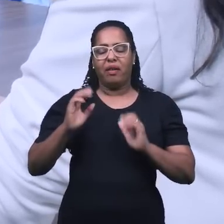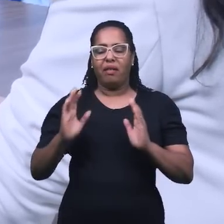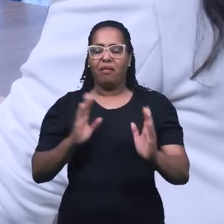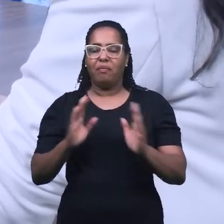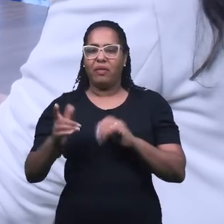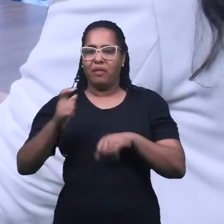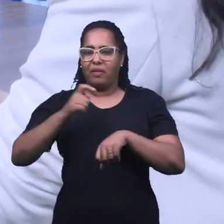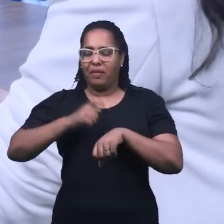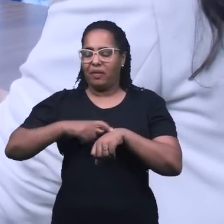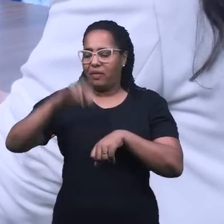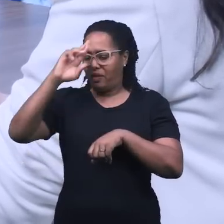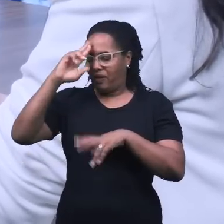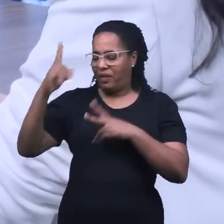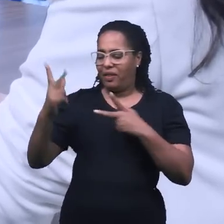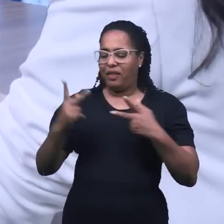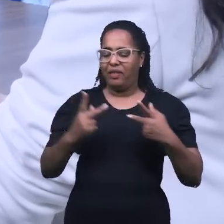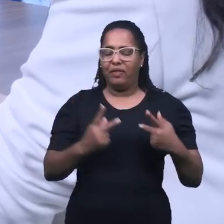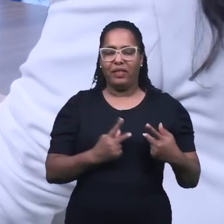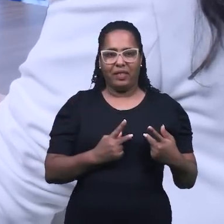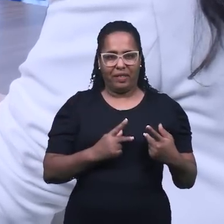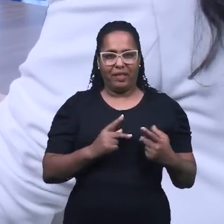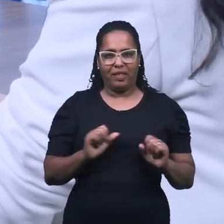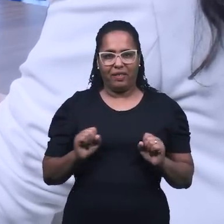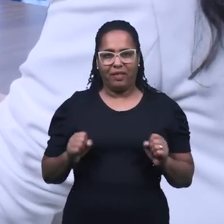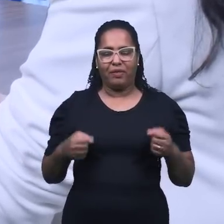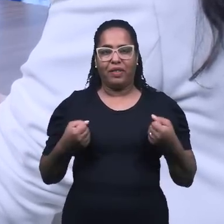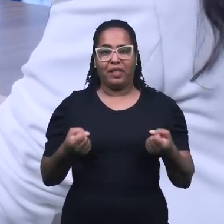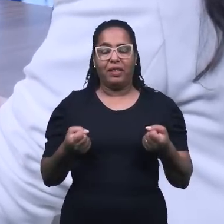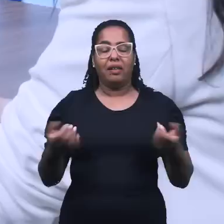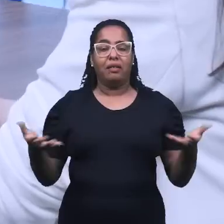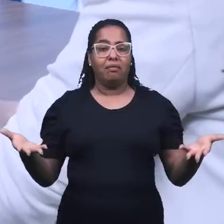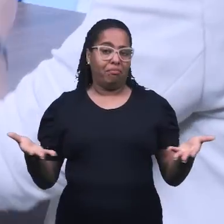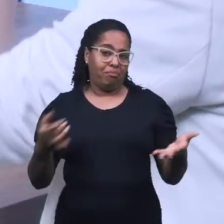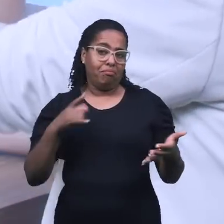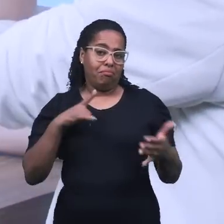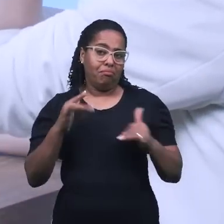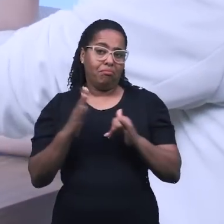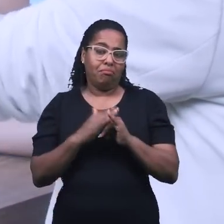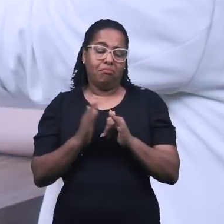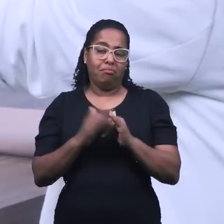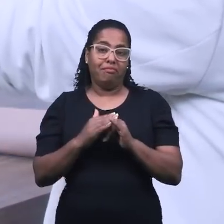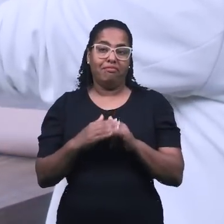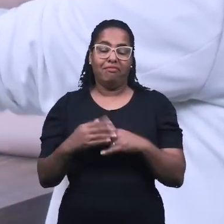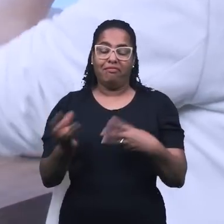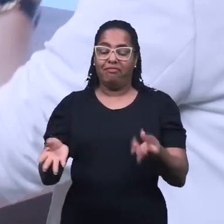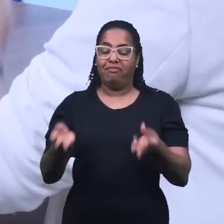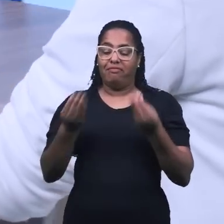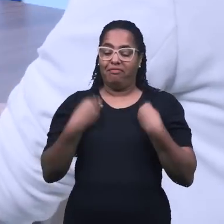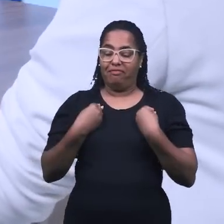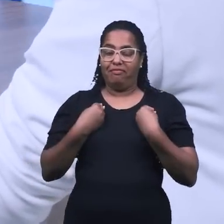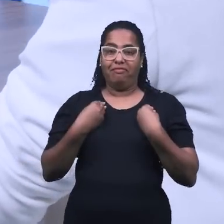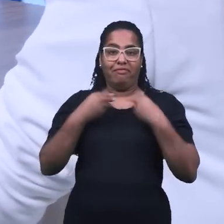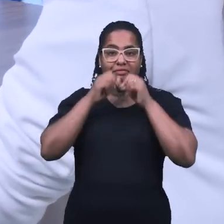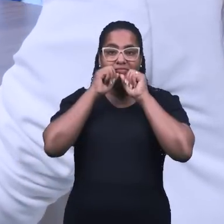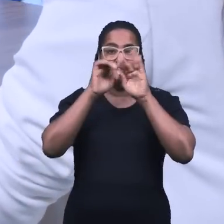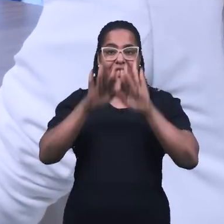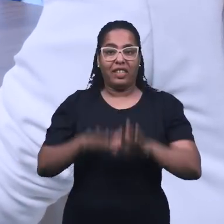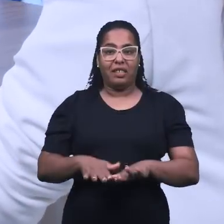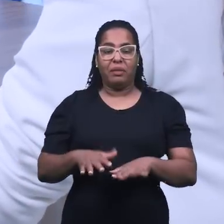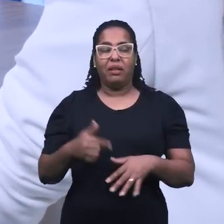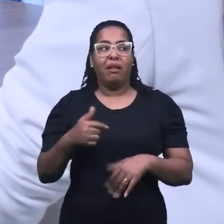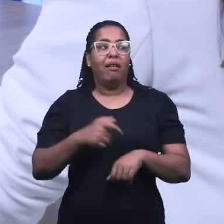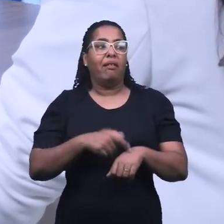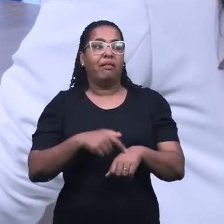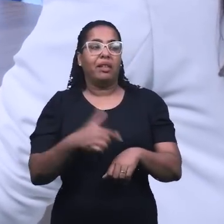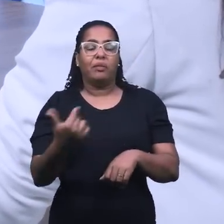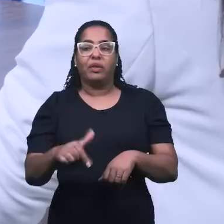é um momento de se alimentar. E como você disse, hoje nós temos ainda o YouTube, né? Que nos proporciona isso. Ah, não deu tempo,